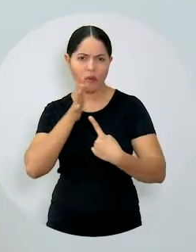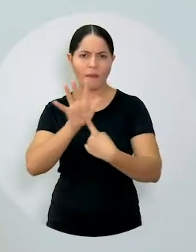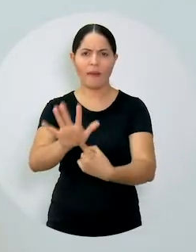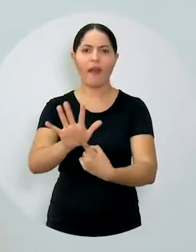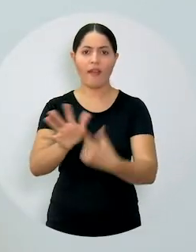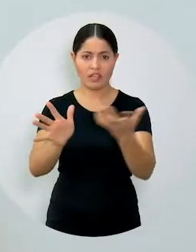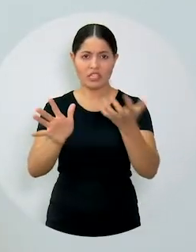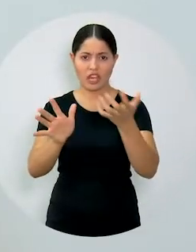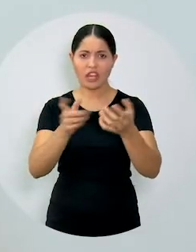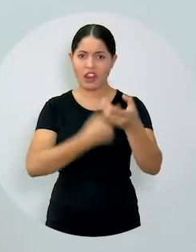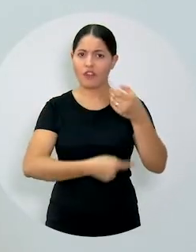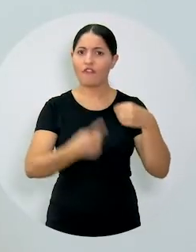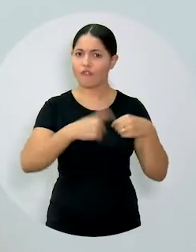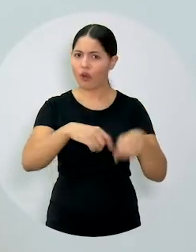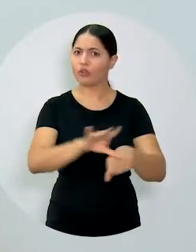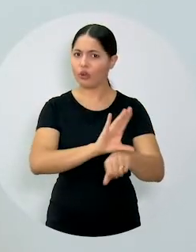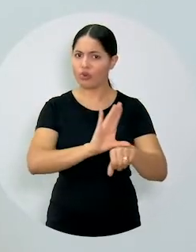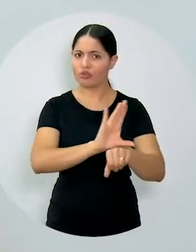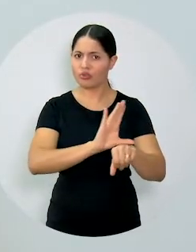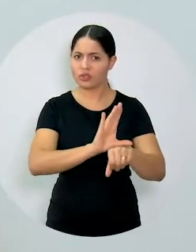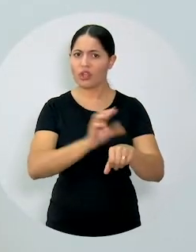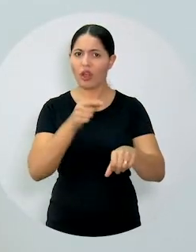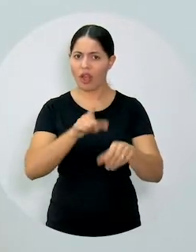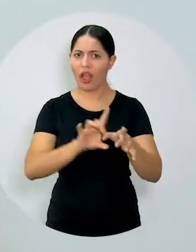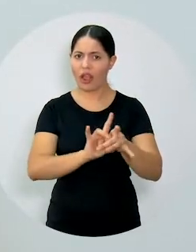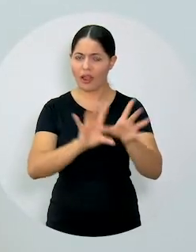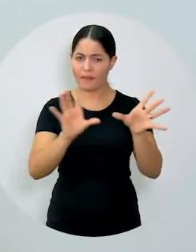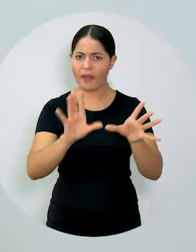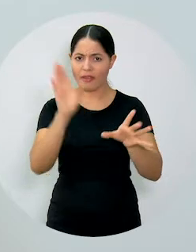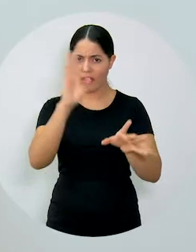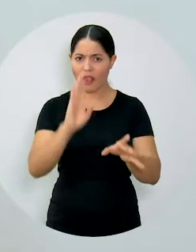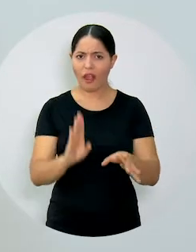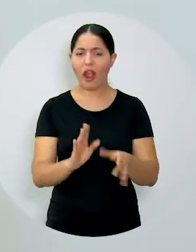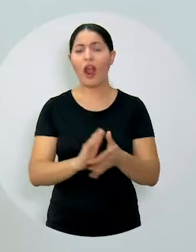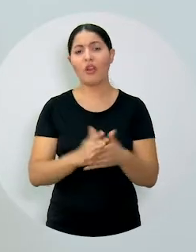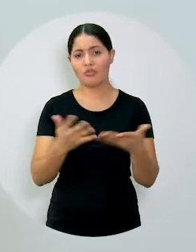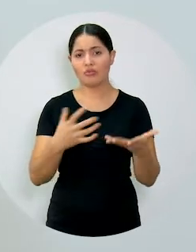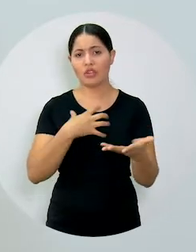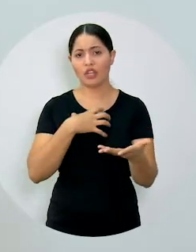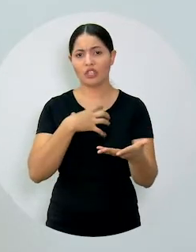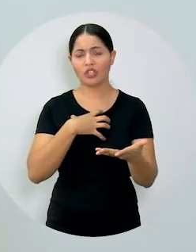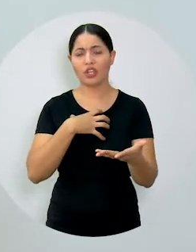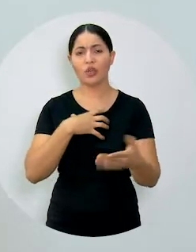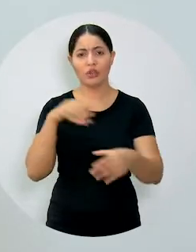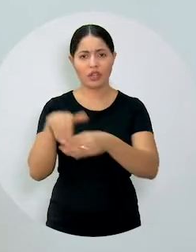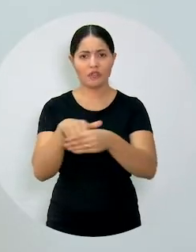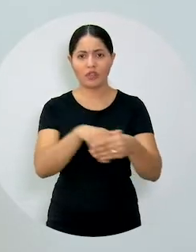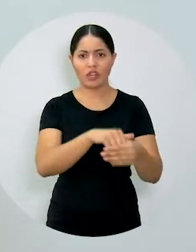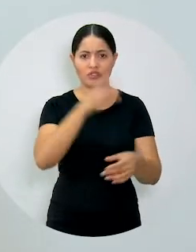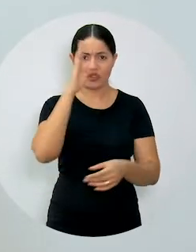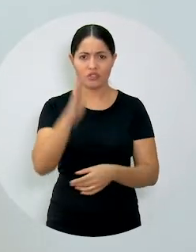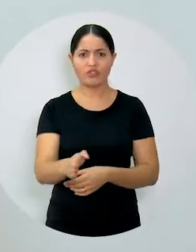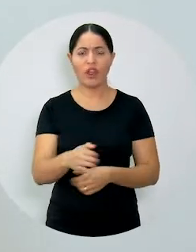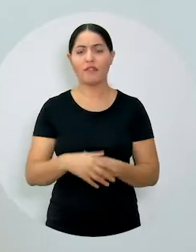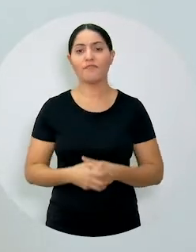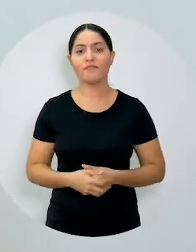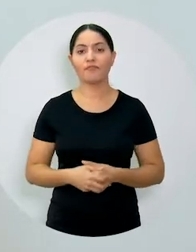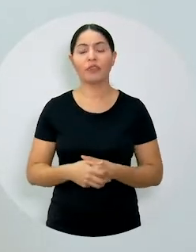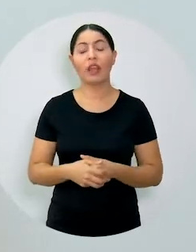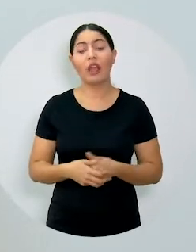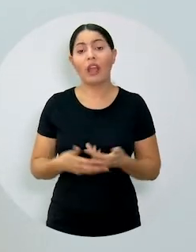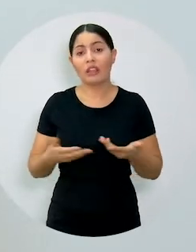da Constituição, da Constituinte, das eleições diretas, né? Por quê? Porque o